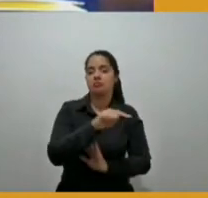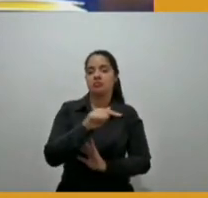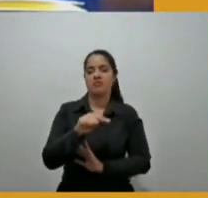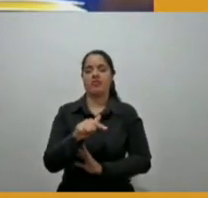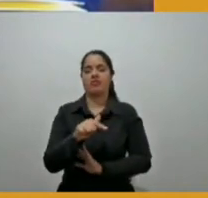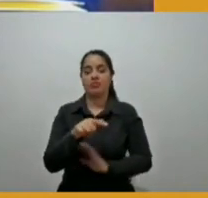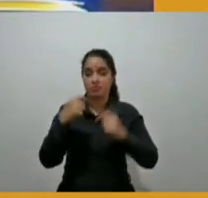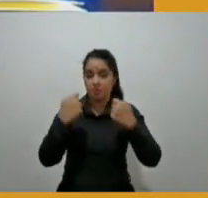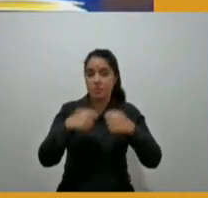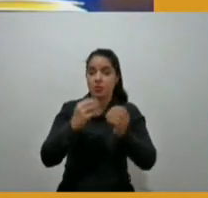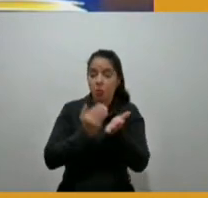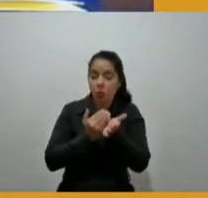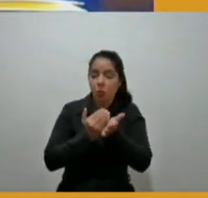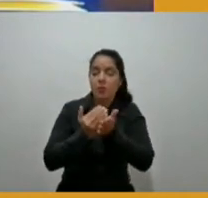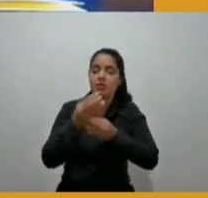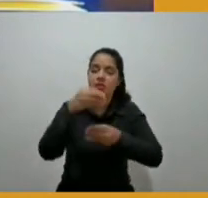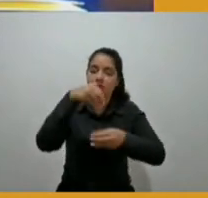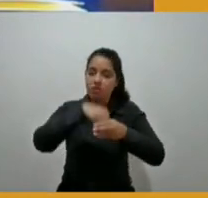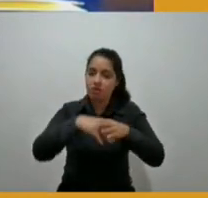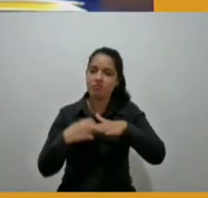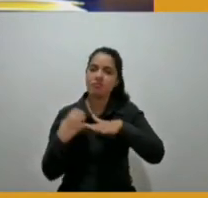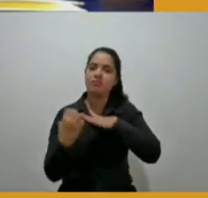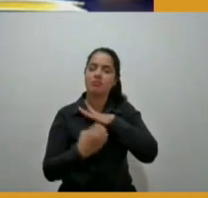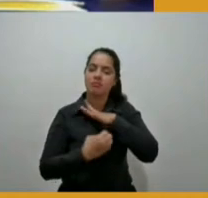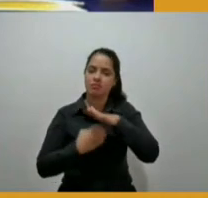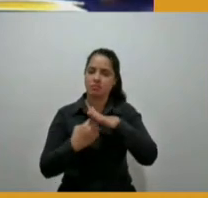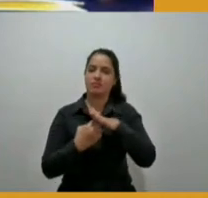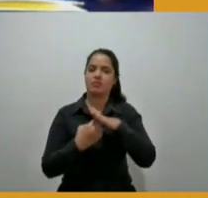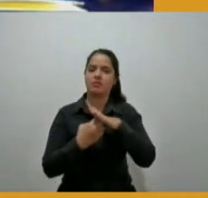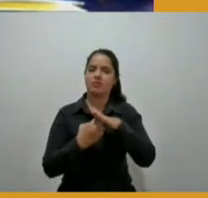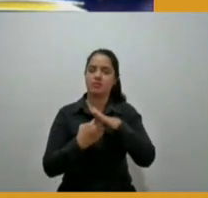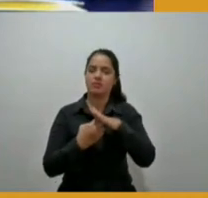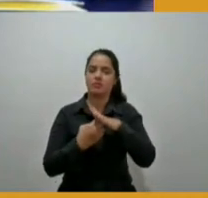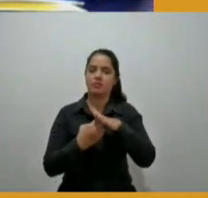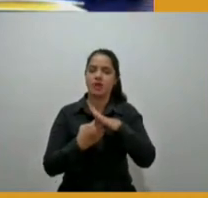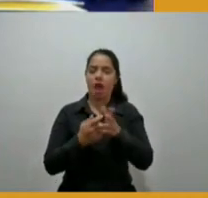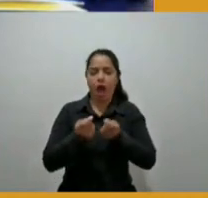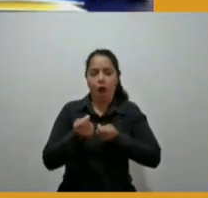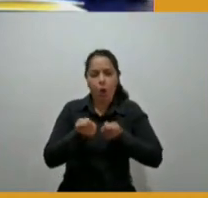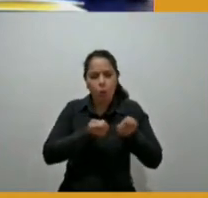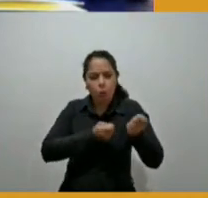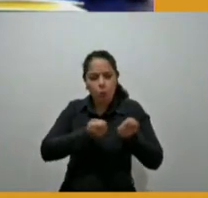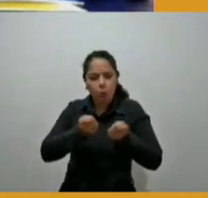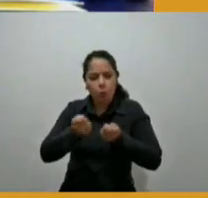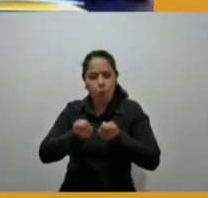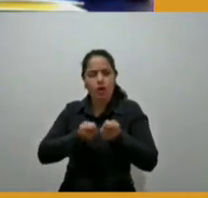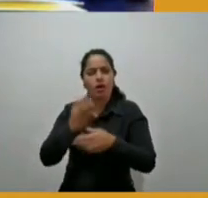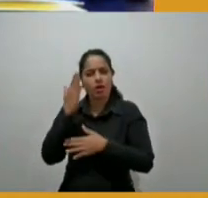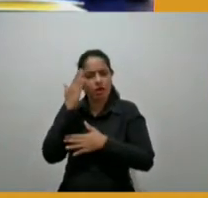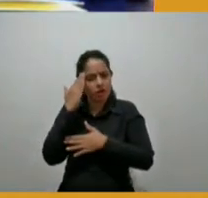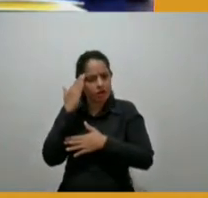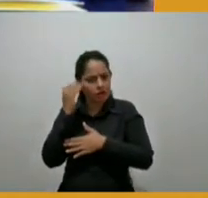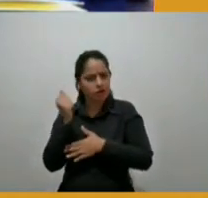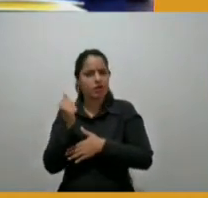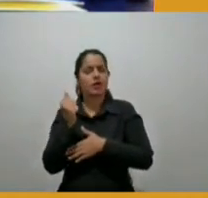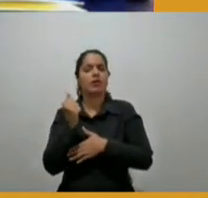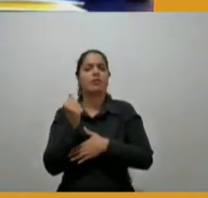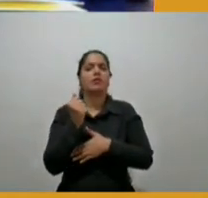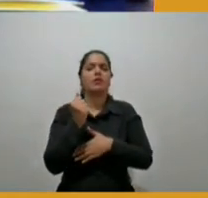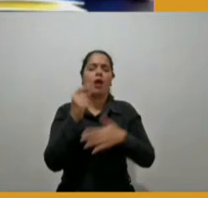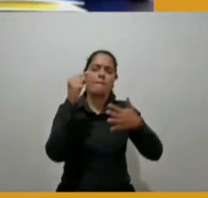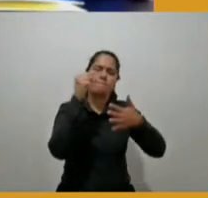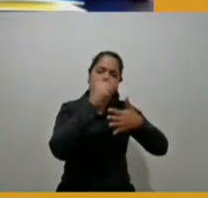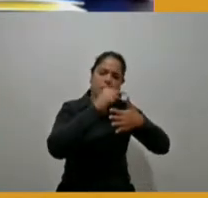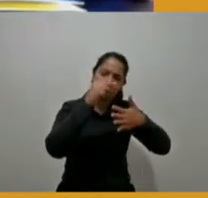se conecta exatamente por saber colocar os parâmetros, saber colocar os indicadores, saber fazer os